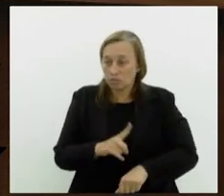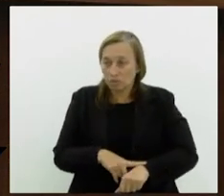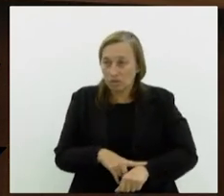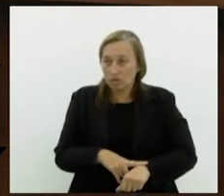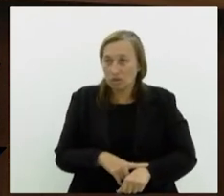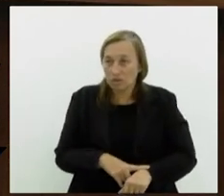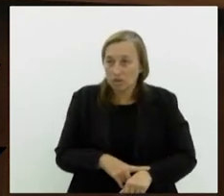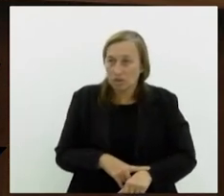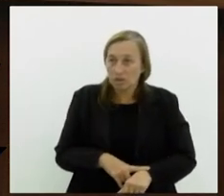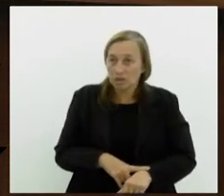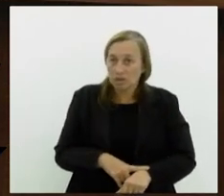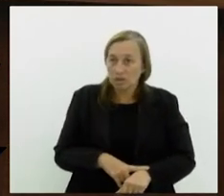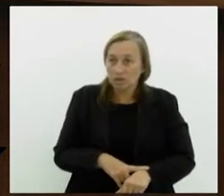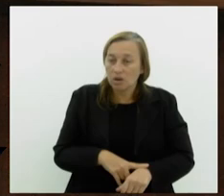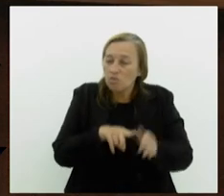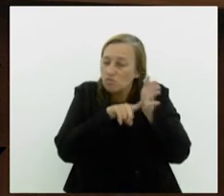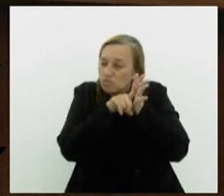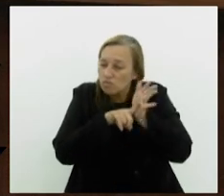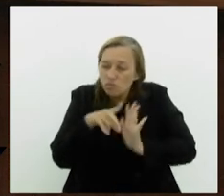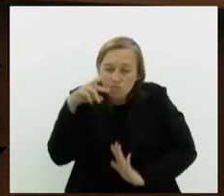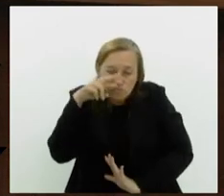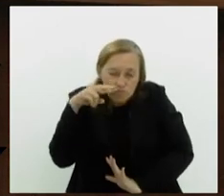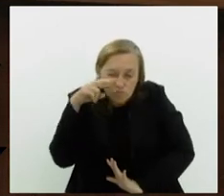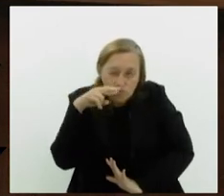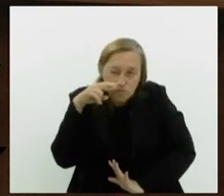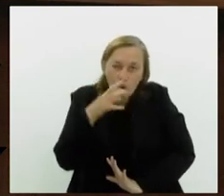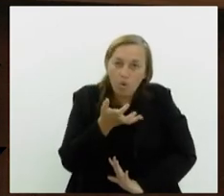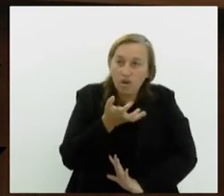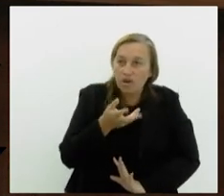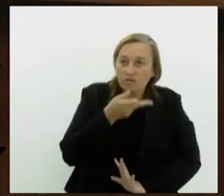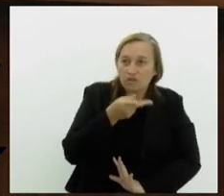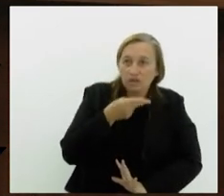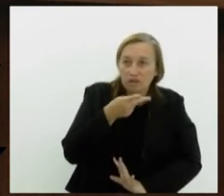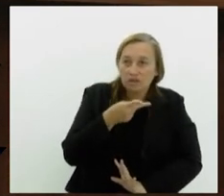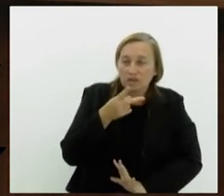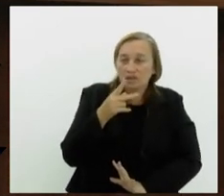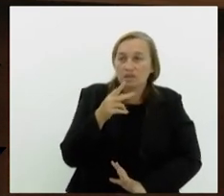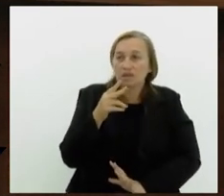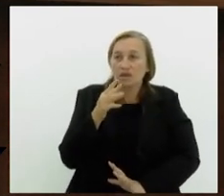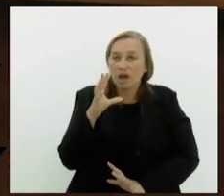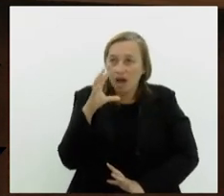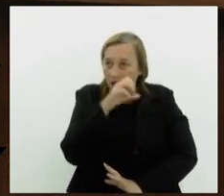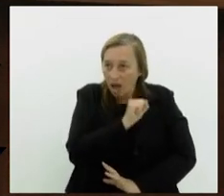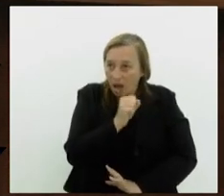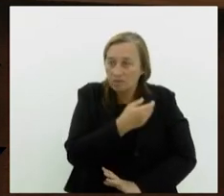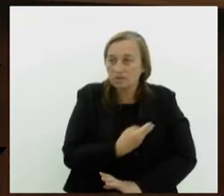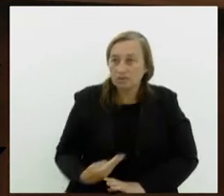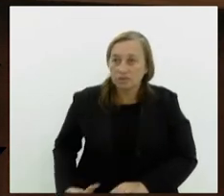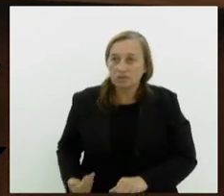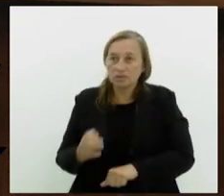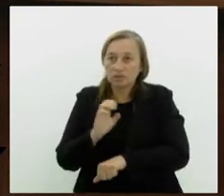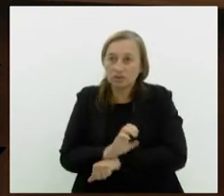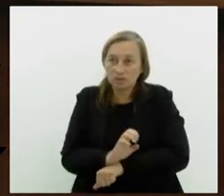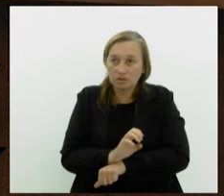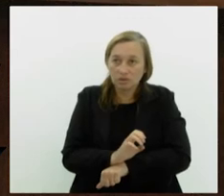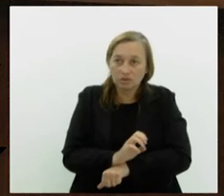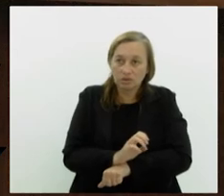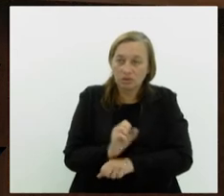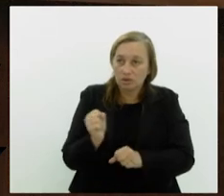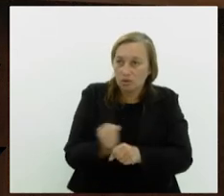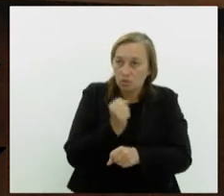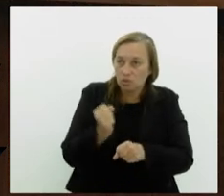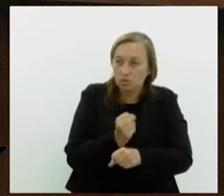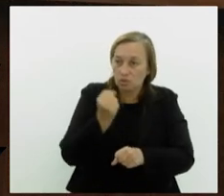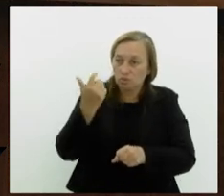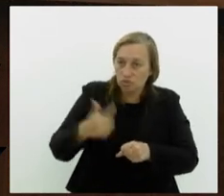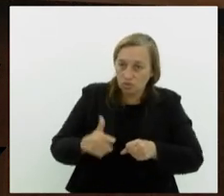ainda a serem investigadas. Quero dizer que, imediatamente, o governo do Estado providenciou a reconstrução dessa